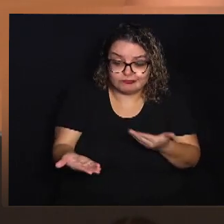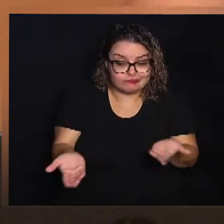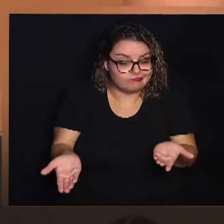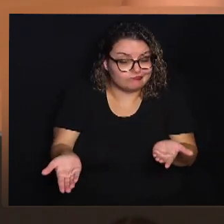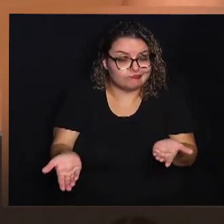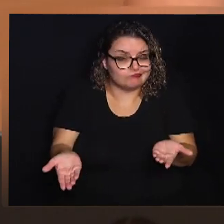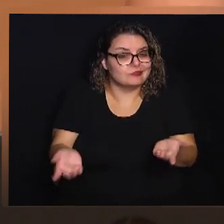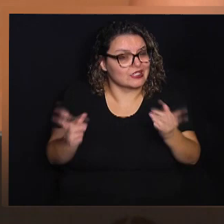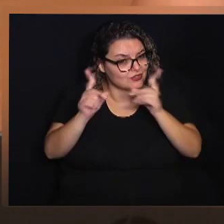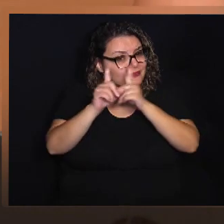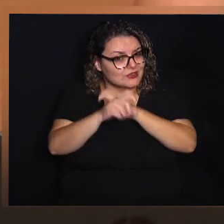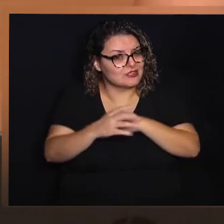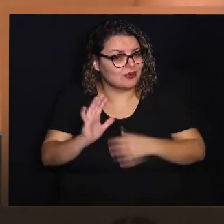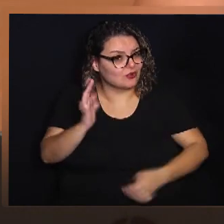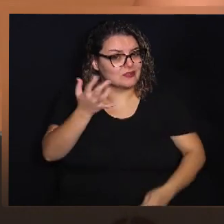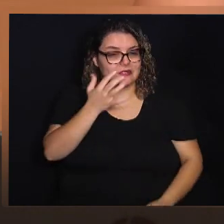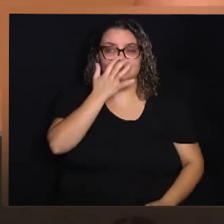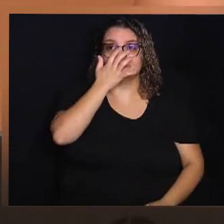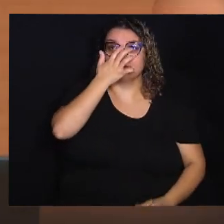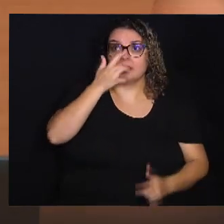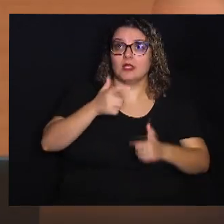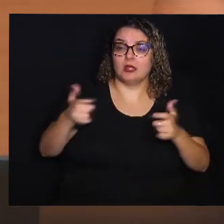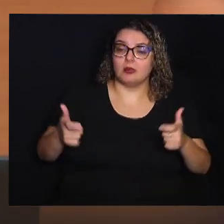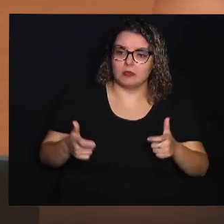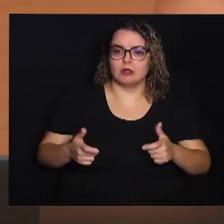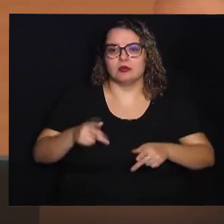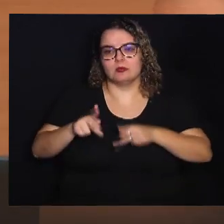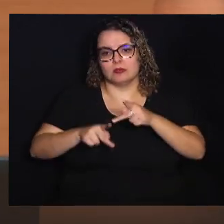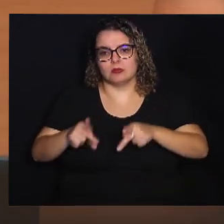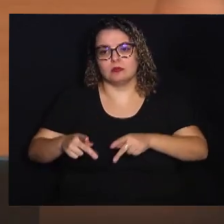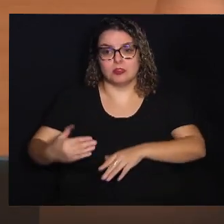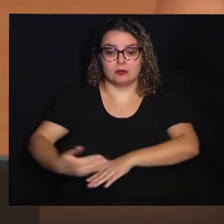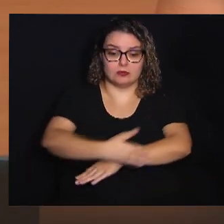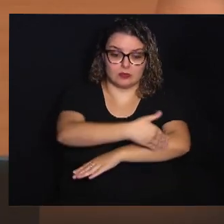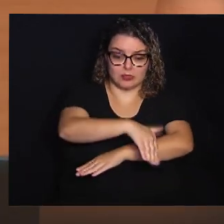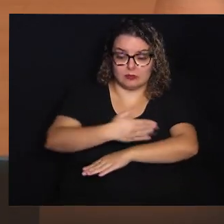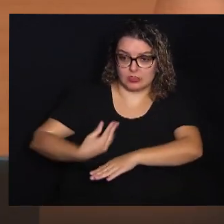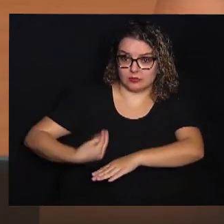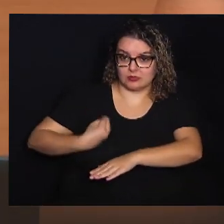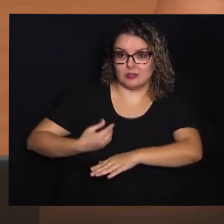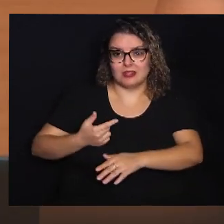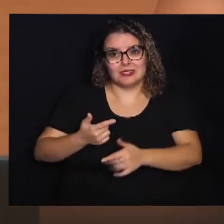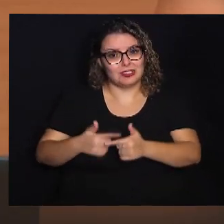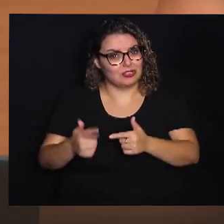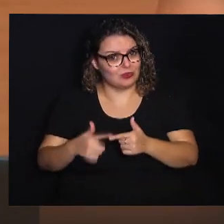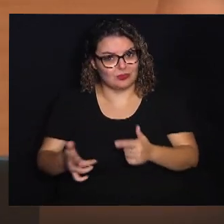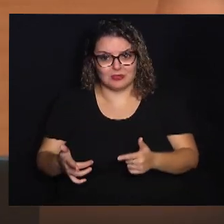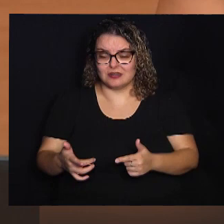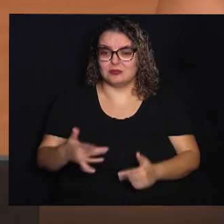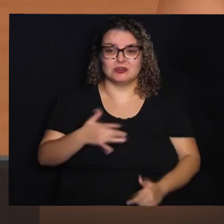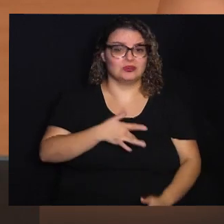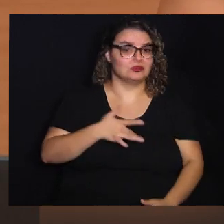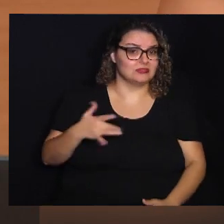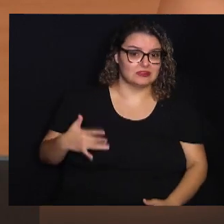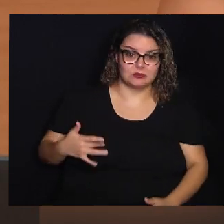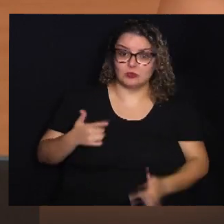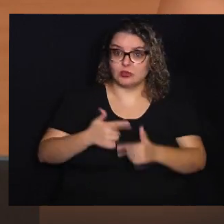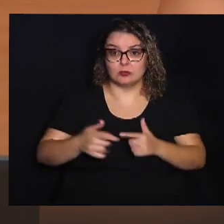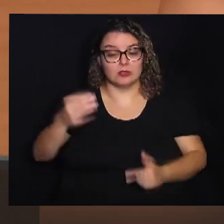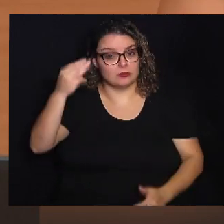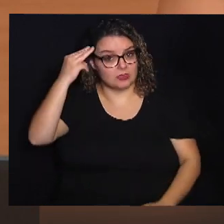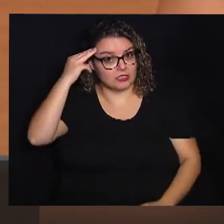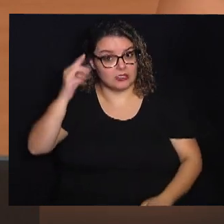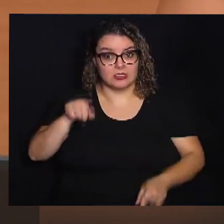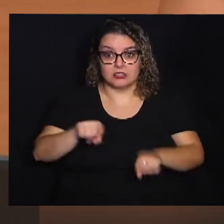fica eh um pouco complicado A grande maioria da população em situação de rua tem sérios distúrbios relacionados à saúde